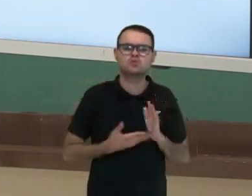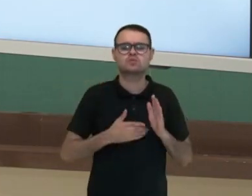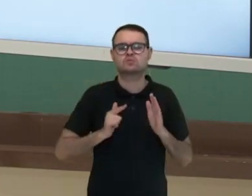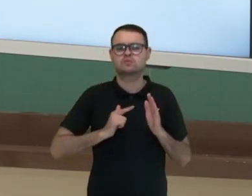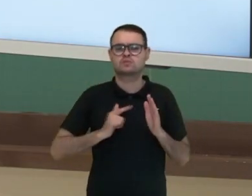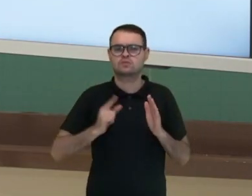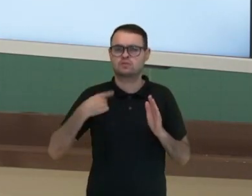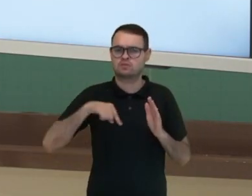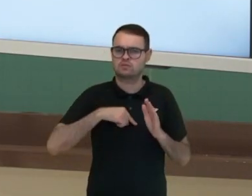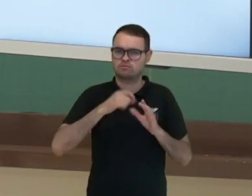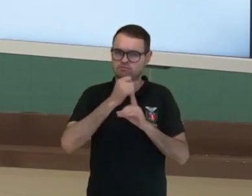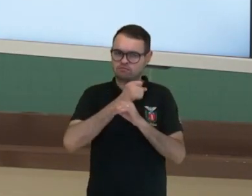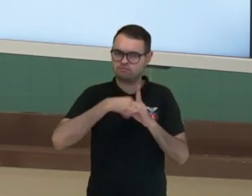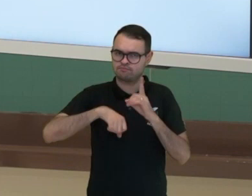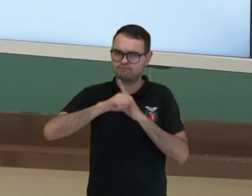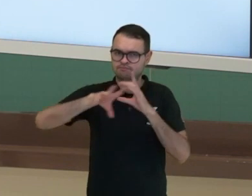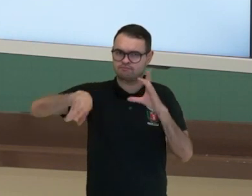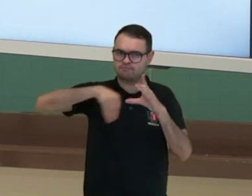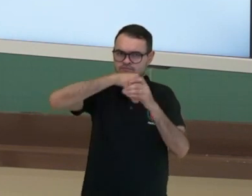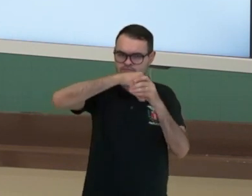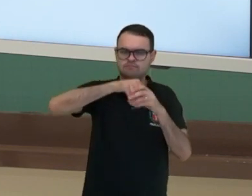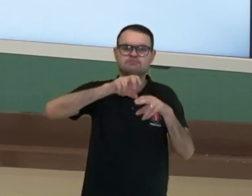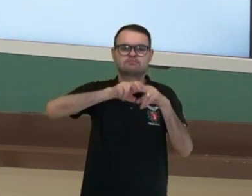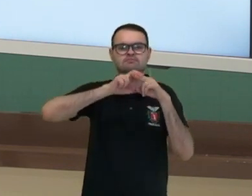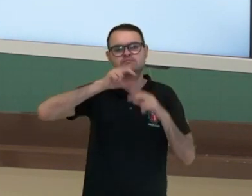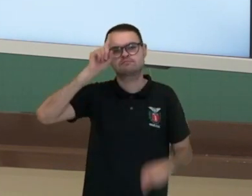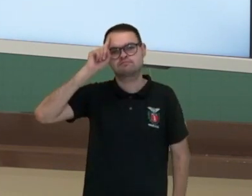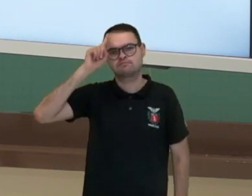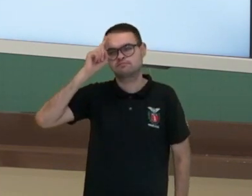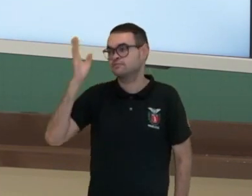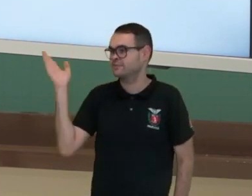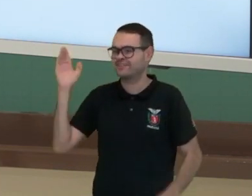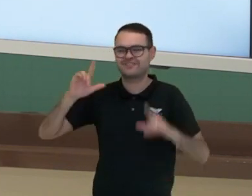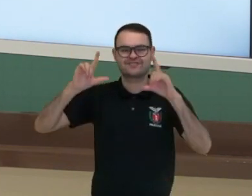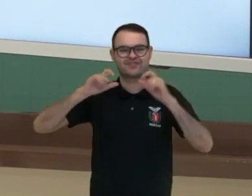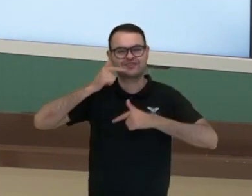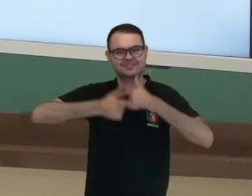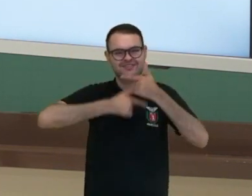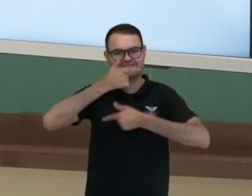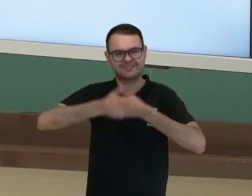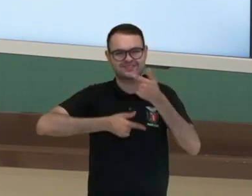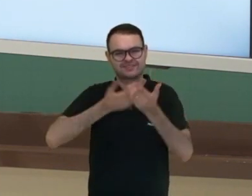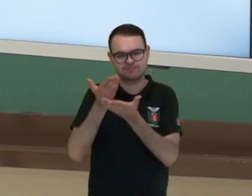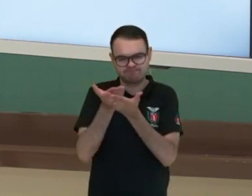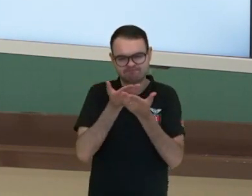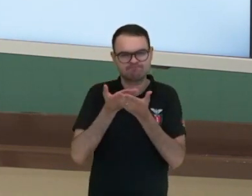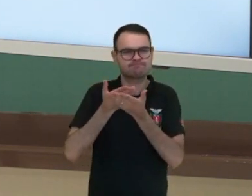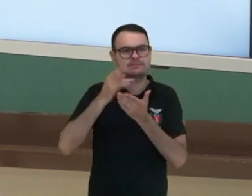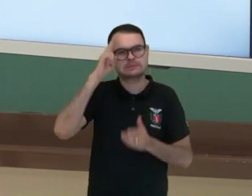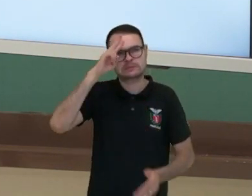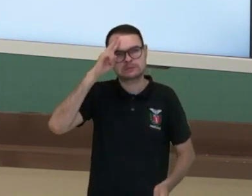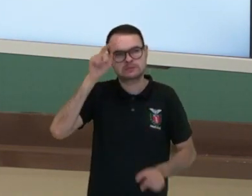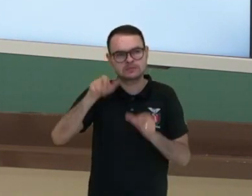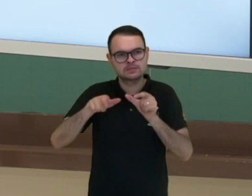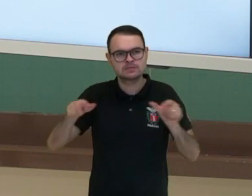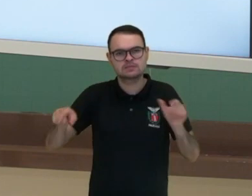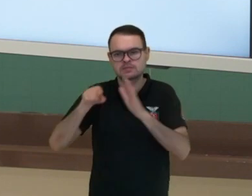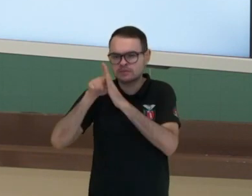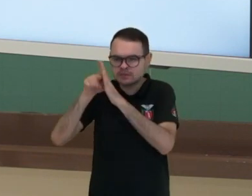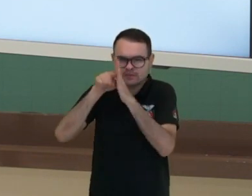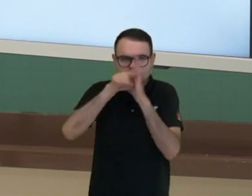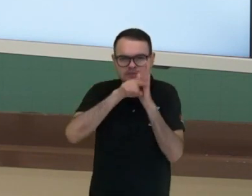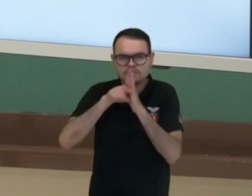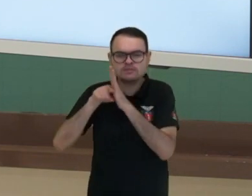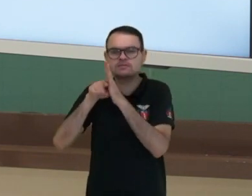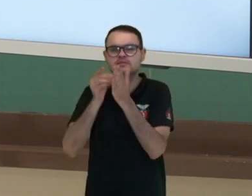nossas sociedades, né? A ideia e o cotidiano. E aqui, essa foto do trabalho do historiador, de buscar essas fontes